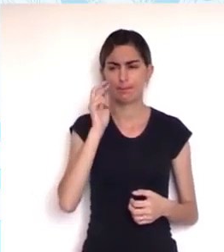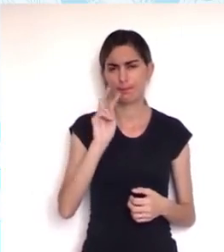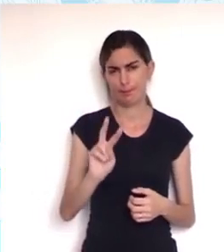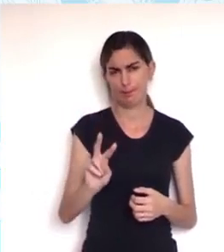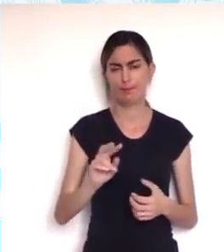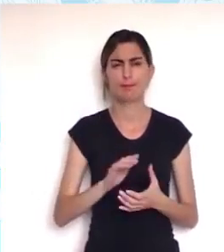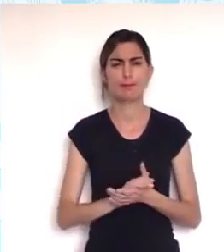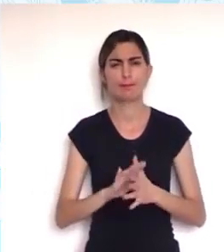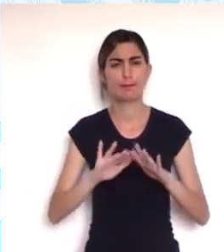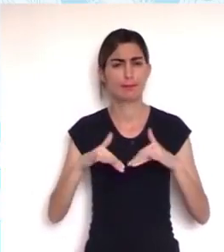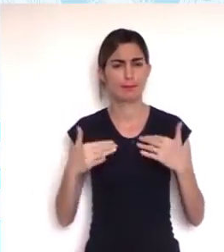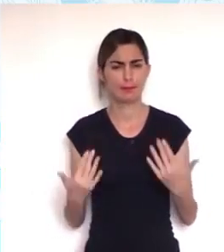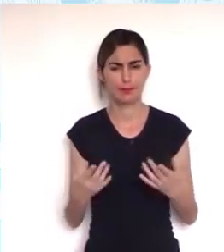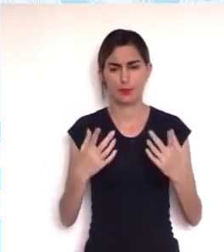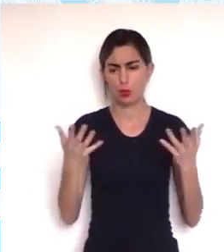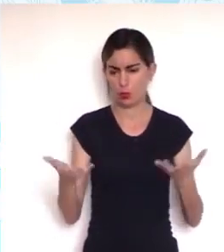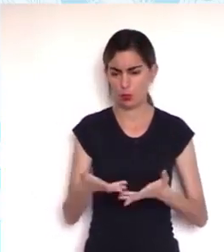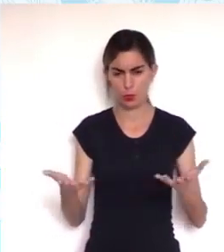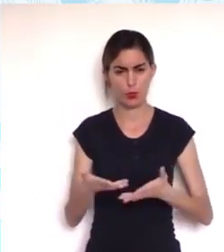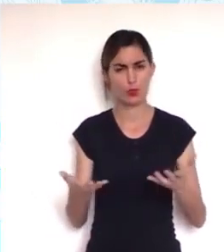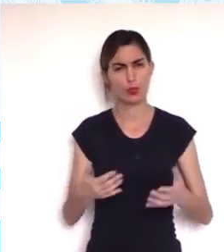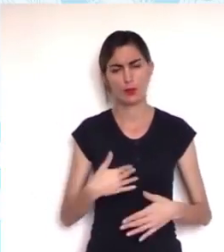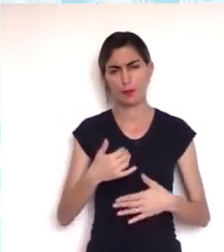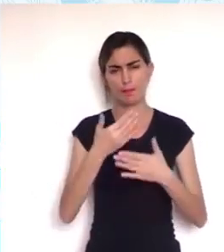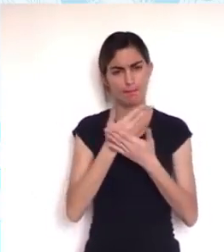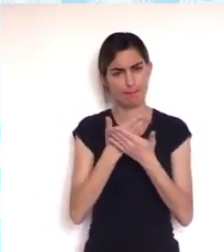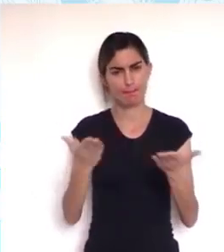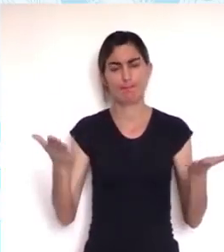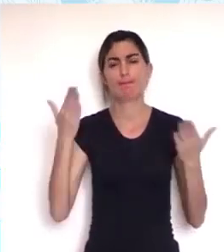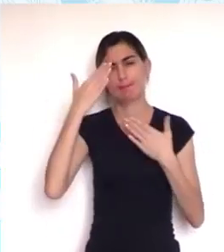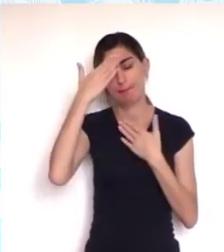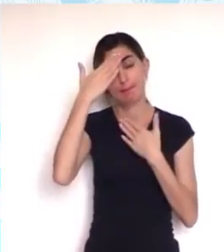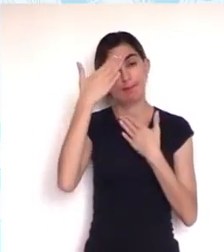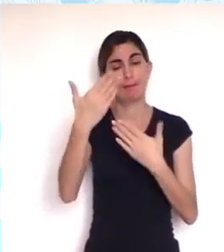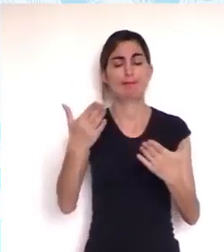viver. E por hoje eu me despeço